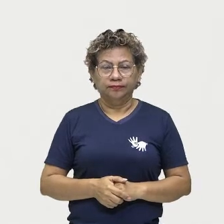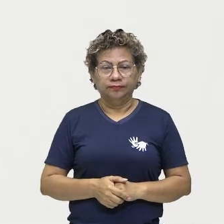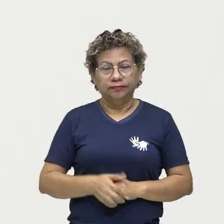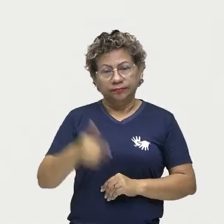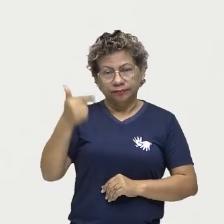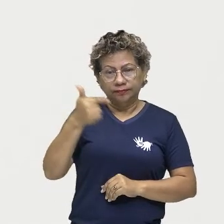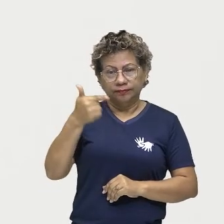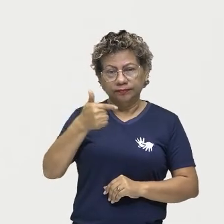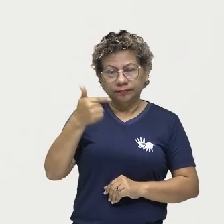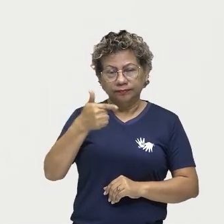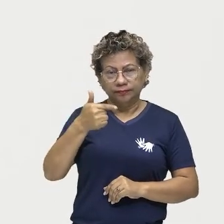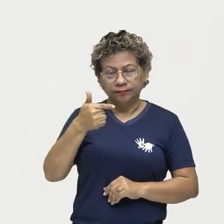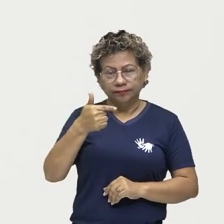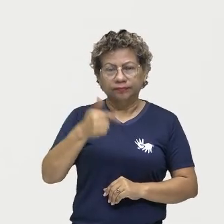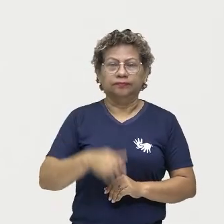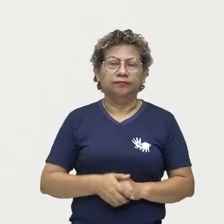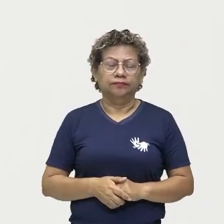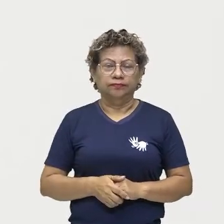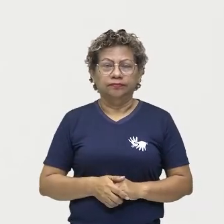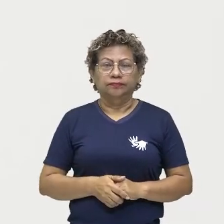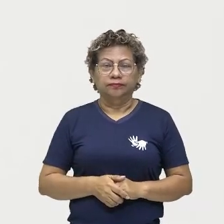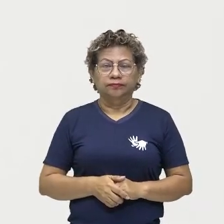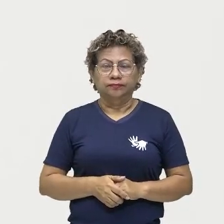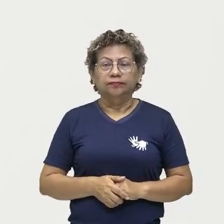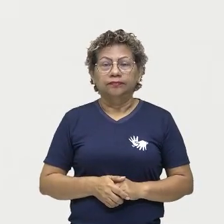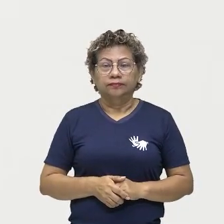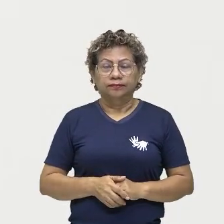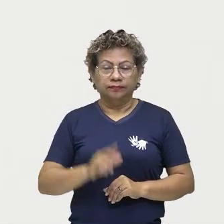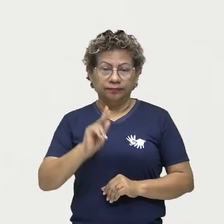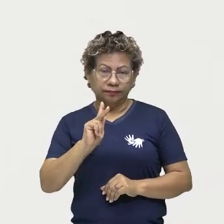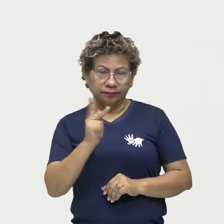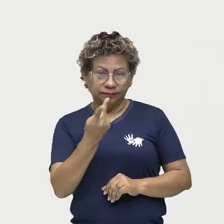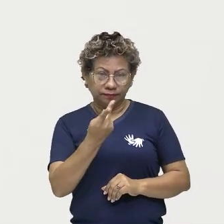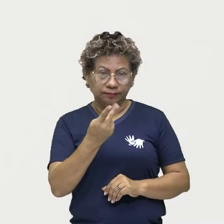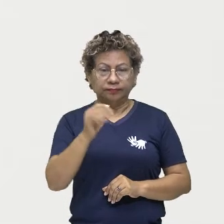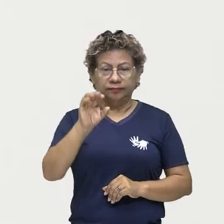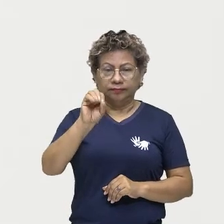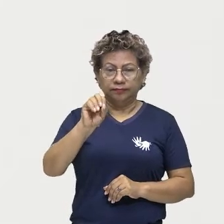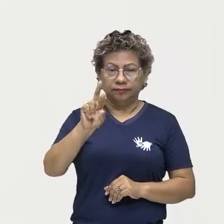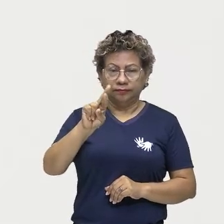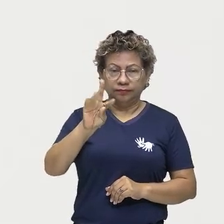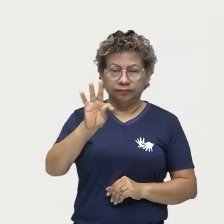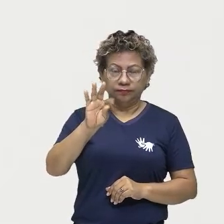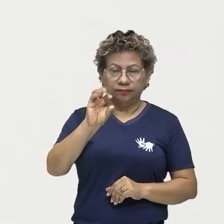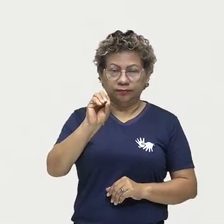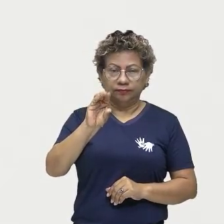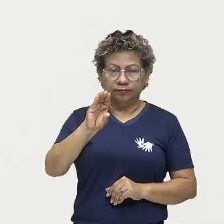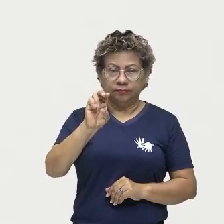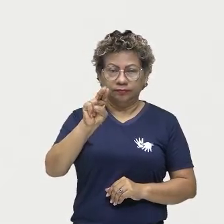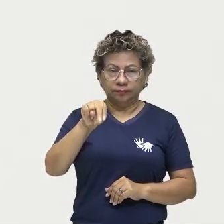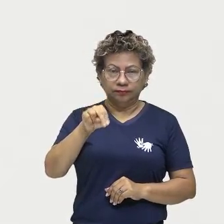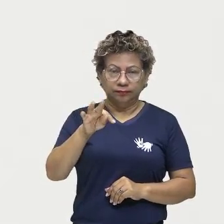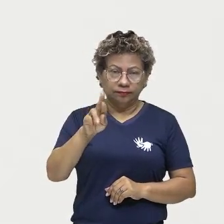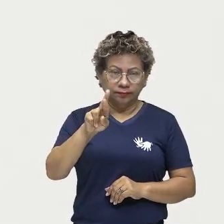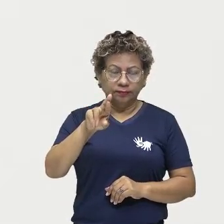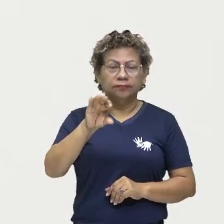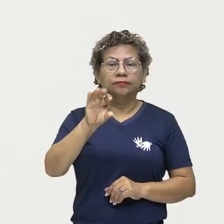O segundo ponto notável é o ortocentro. O ortocentro, ele é